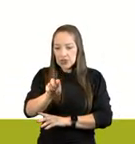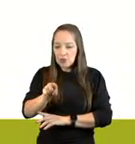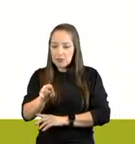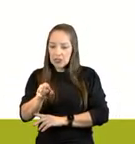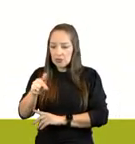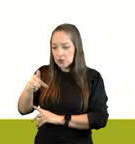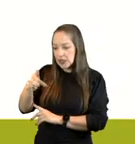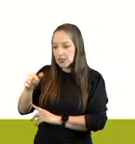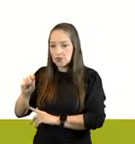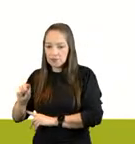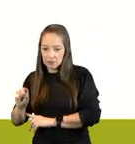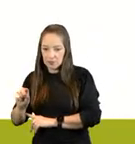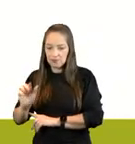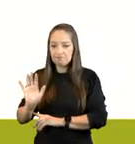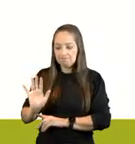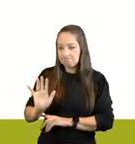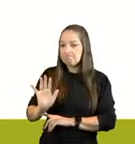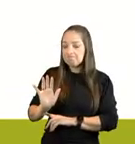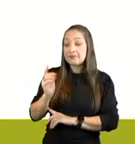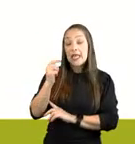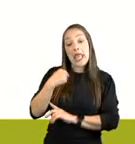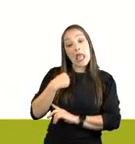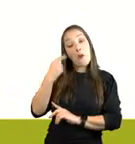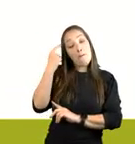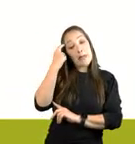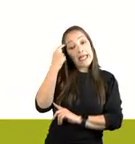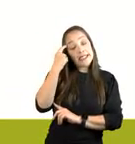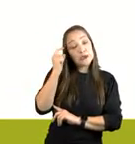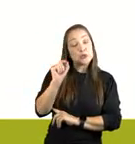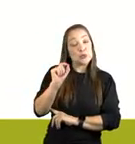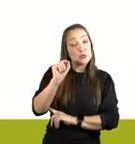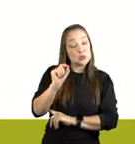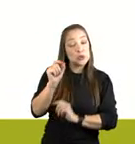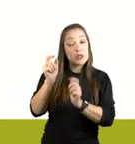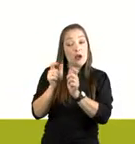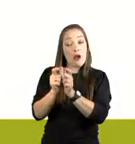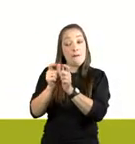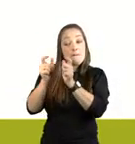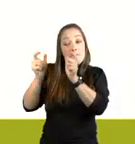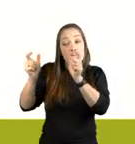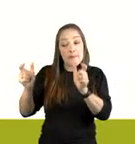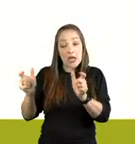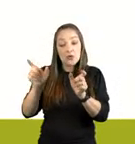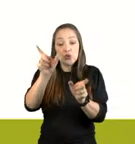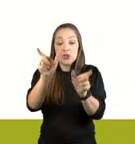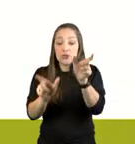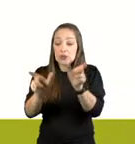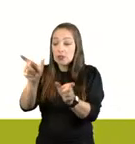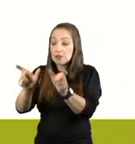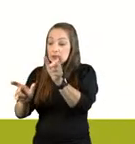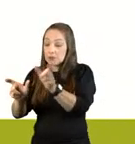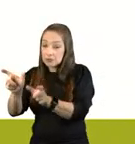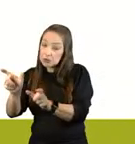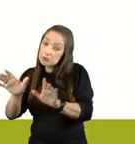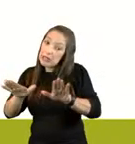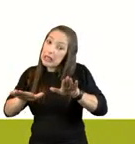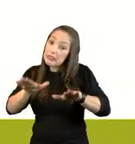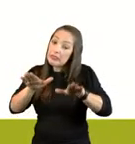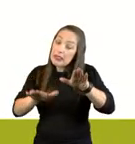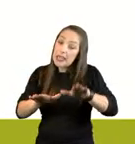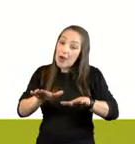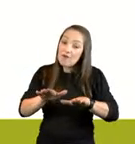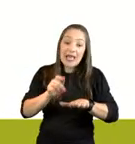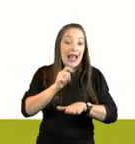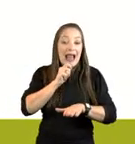mil. Então, penso eu que uma maioria, né, das pessoas que estão vendo talvez ainda não